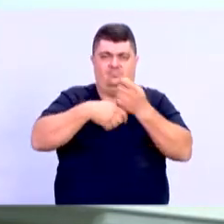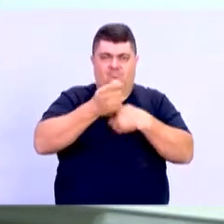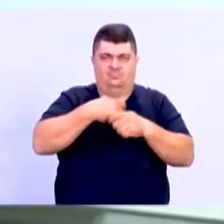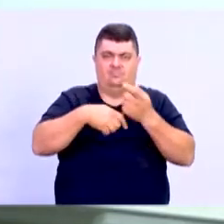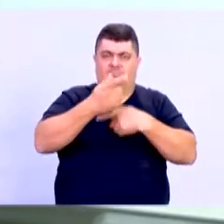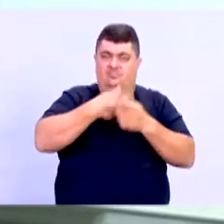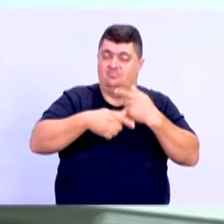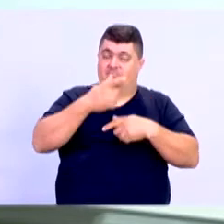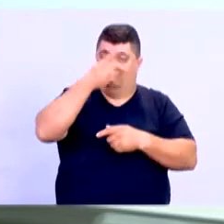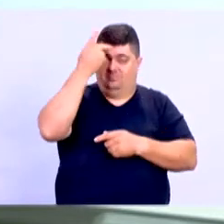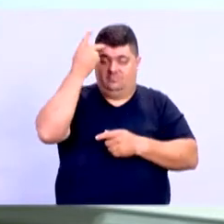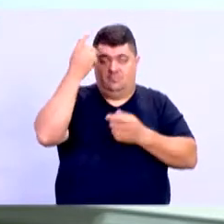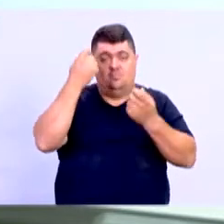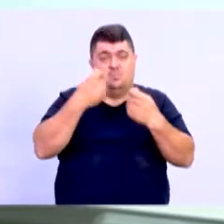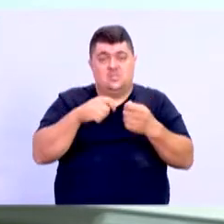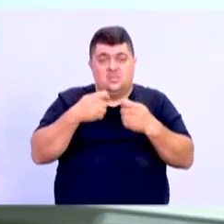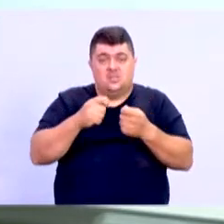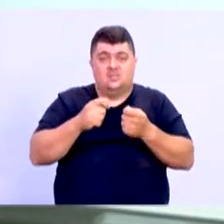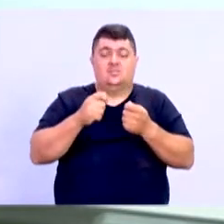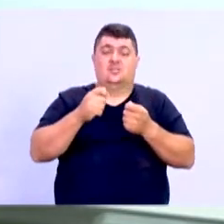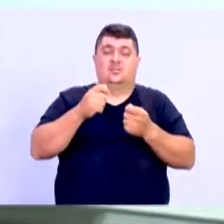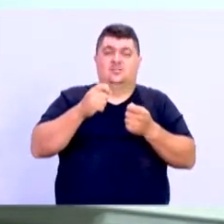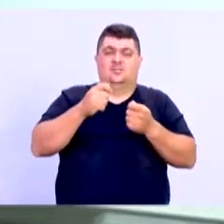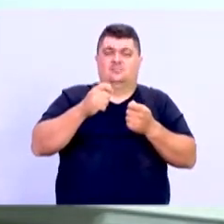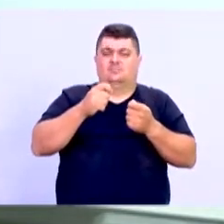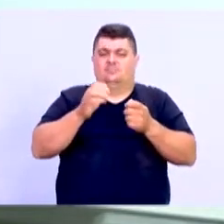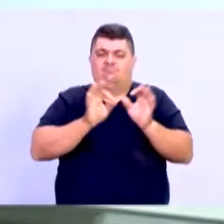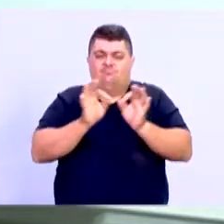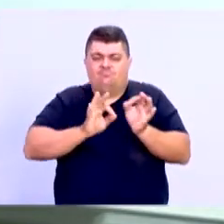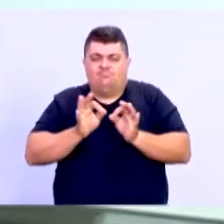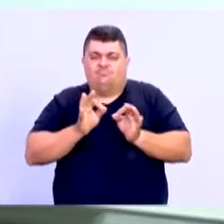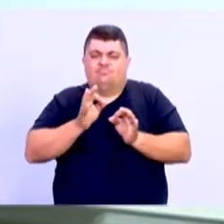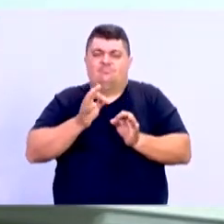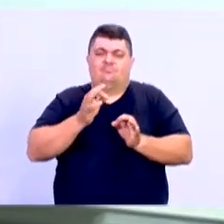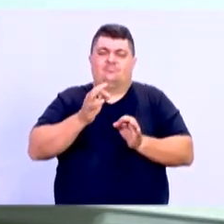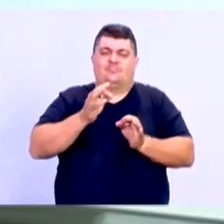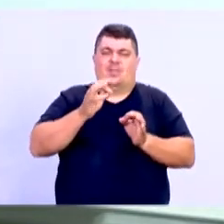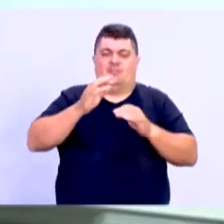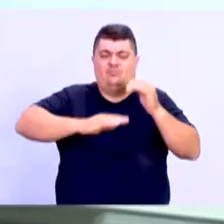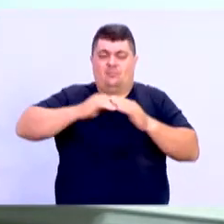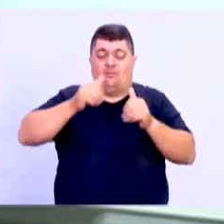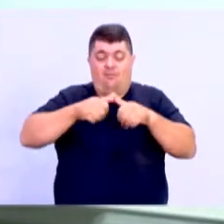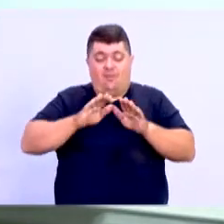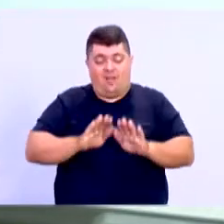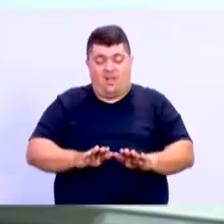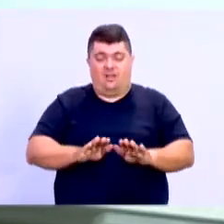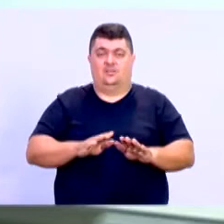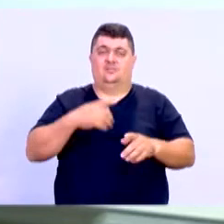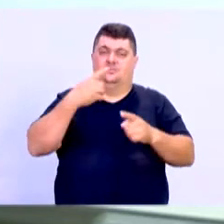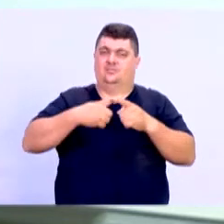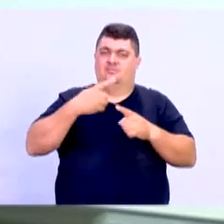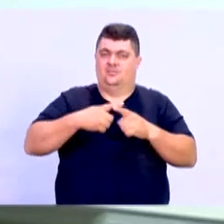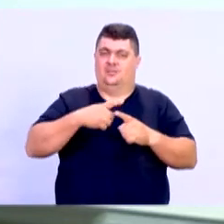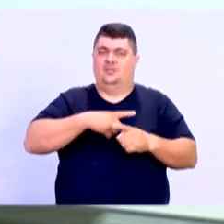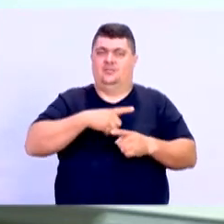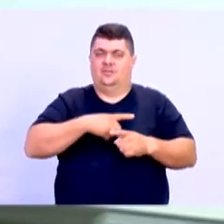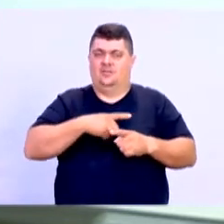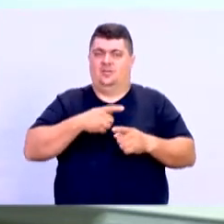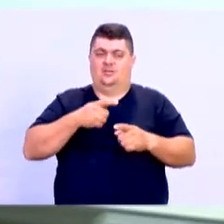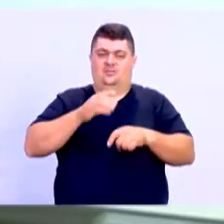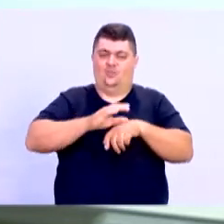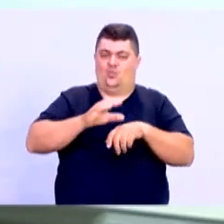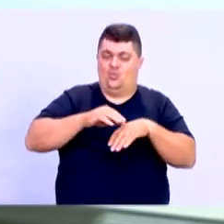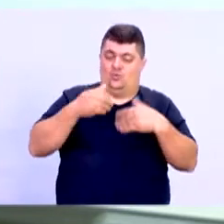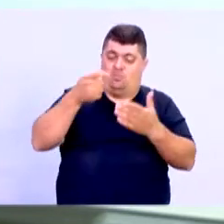na gestão de pessoas, precisamos fazer com que esse funcionário permaneça na organização. Mas por quê? É porque nele nós temos